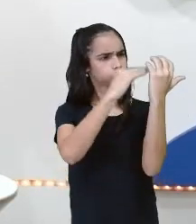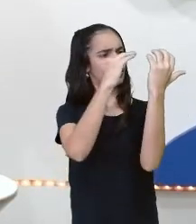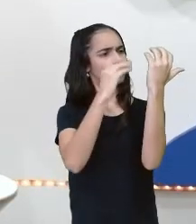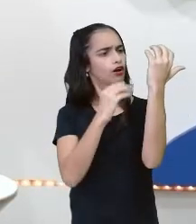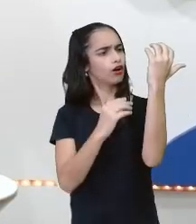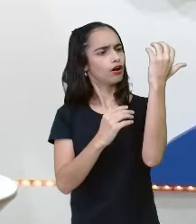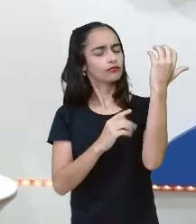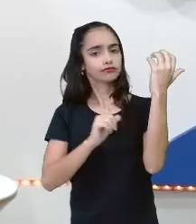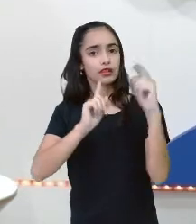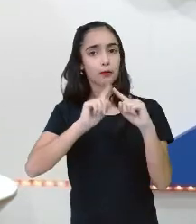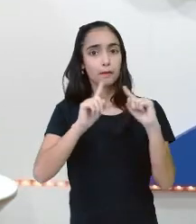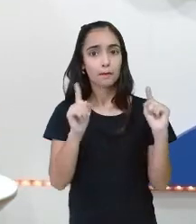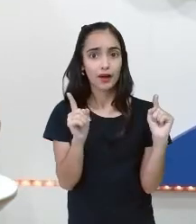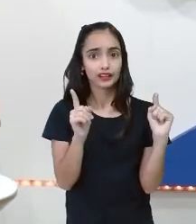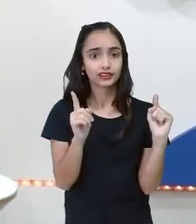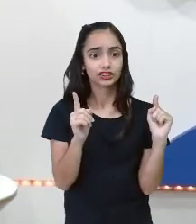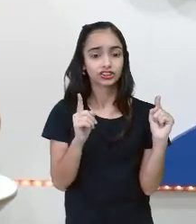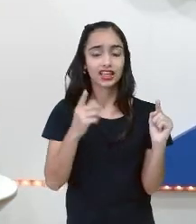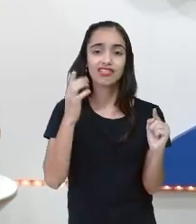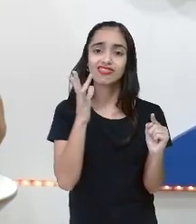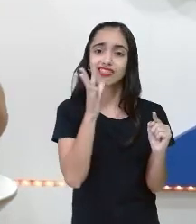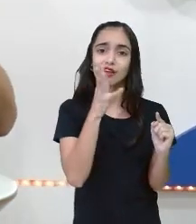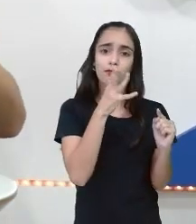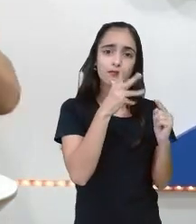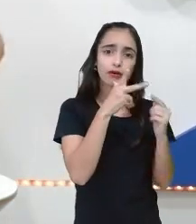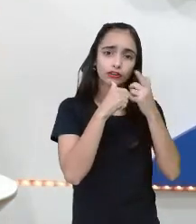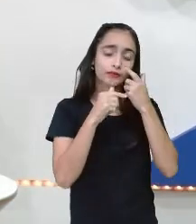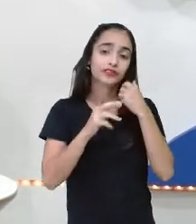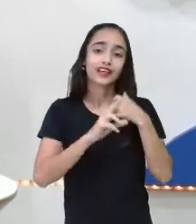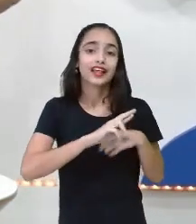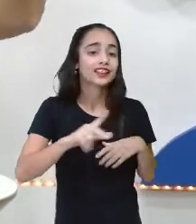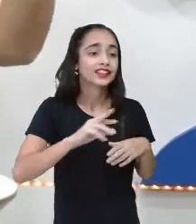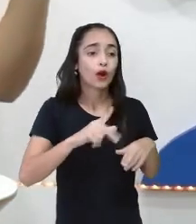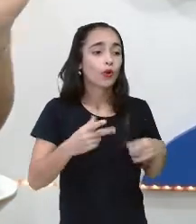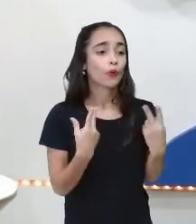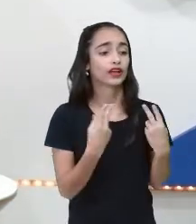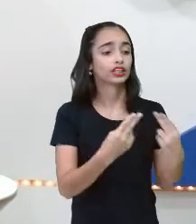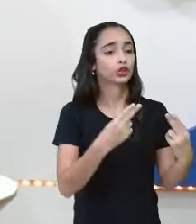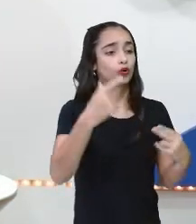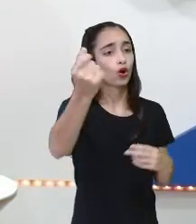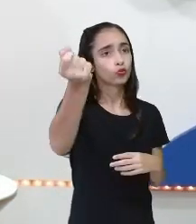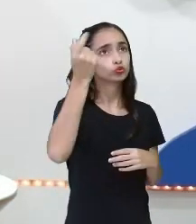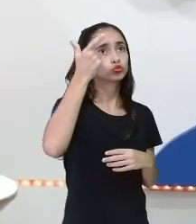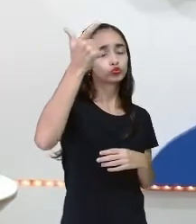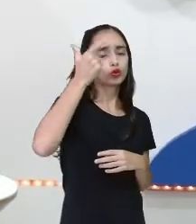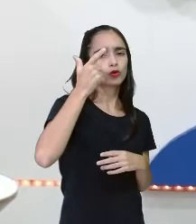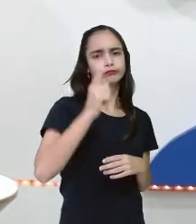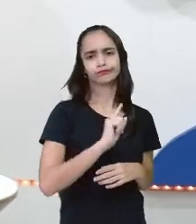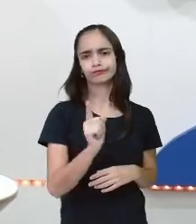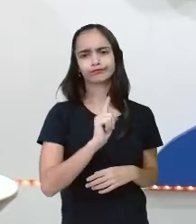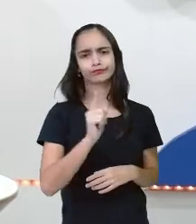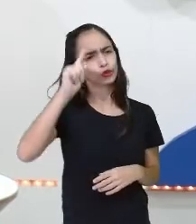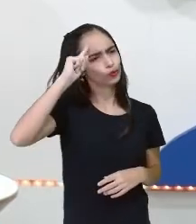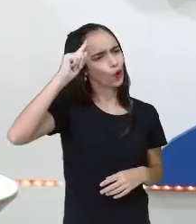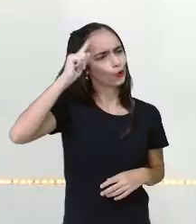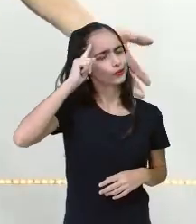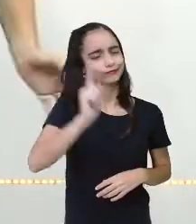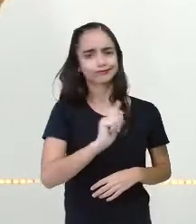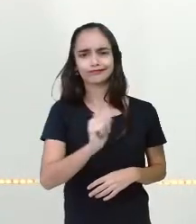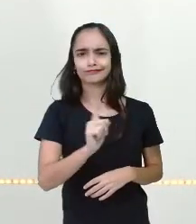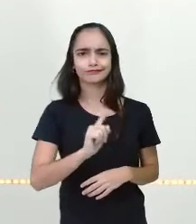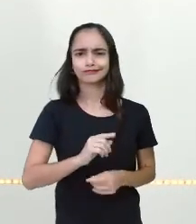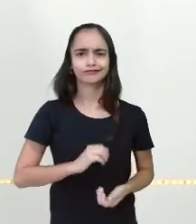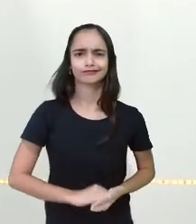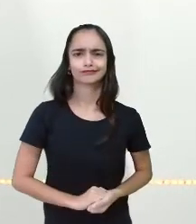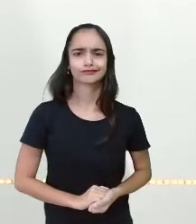que anoiteceu, mas amanhã, 5:30 da manhã, o sol já está lá, belo, né? Isso. No céu. Não. Se você quer, se você não quer, ele vai